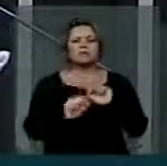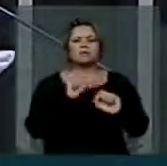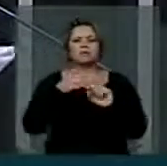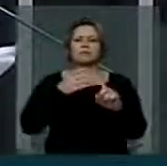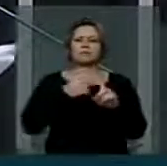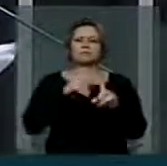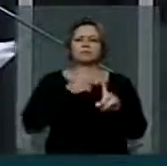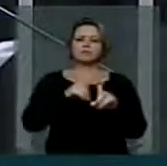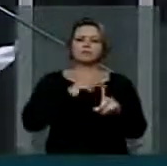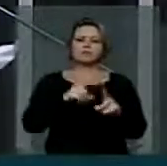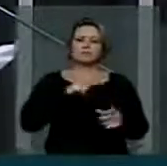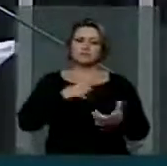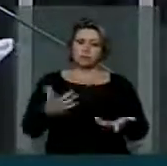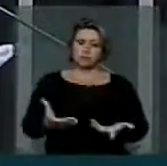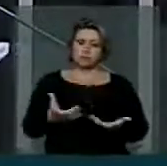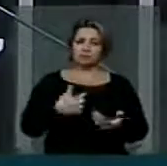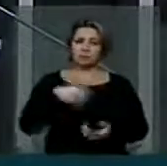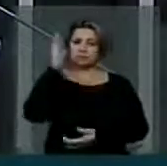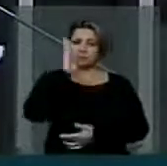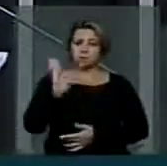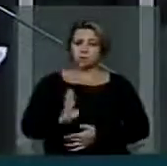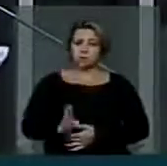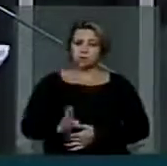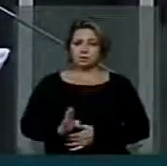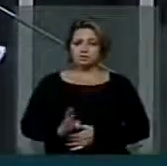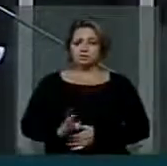que se apresentam. O Brasil de